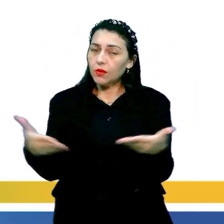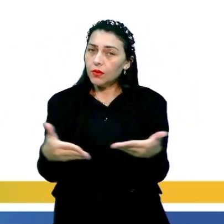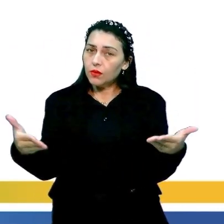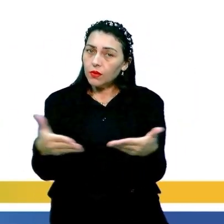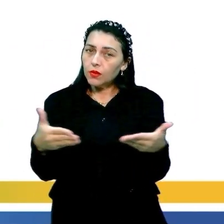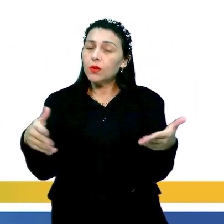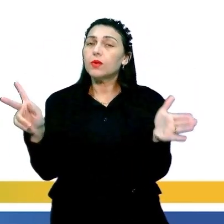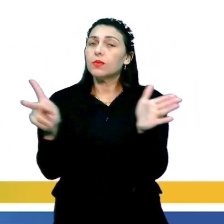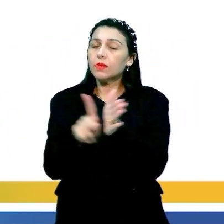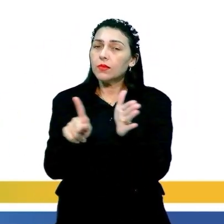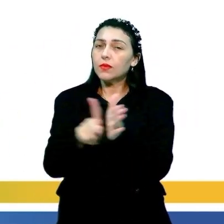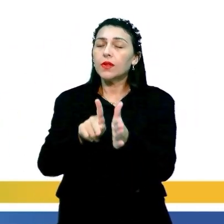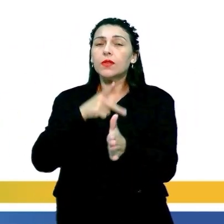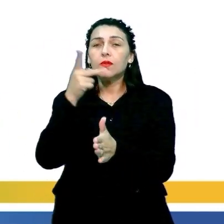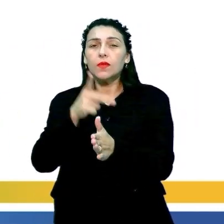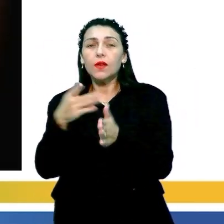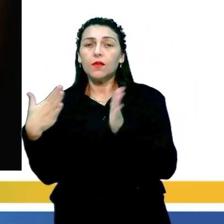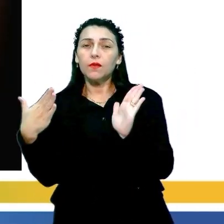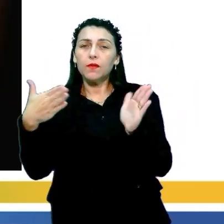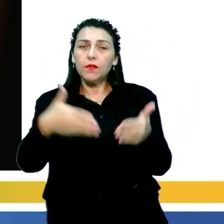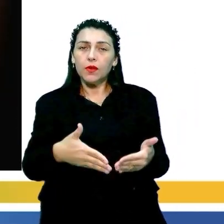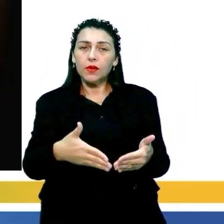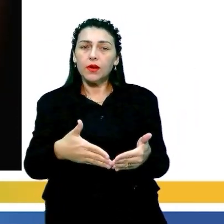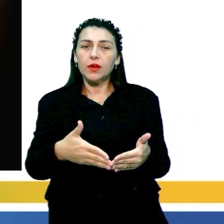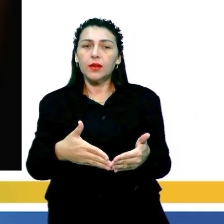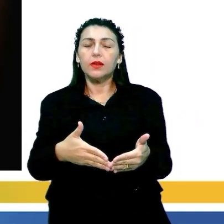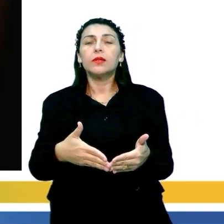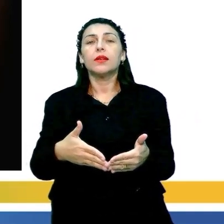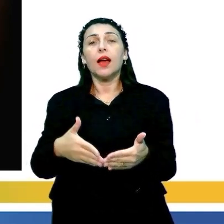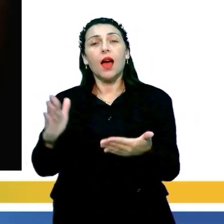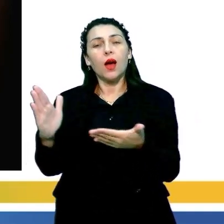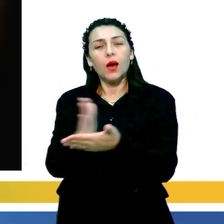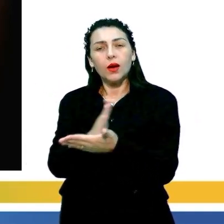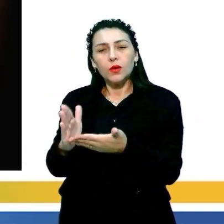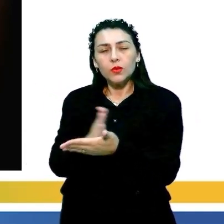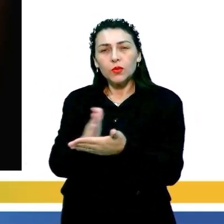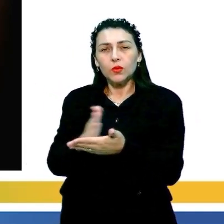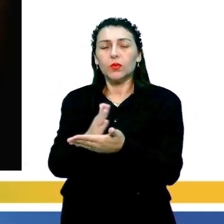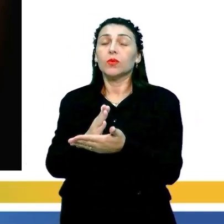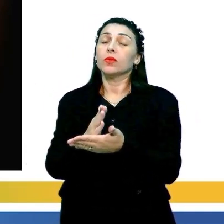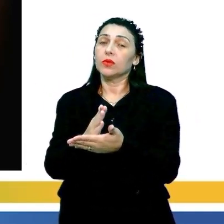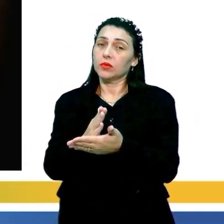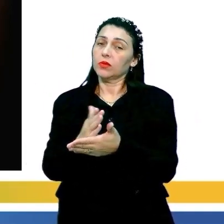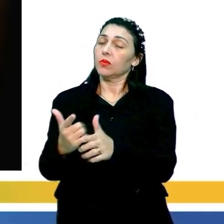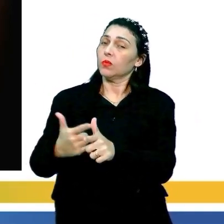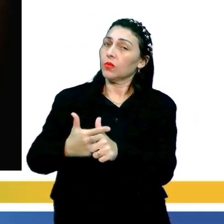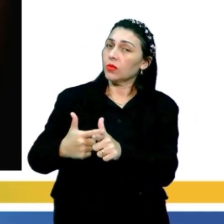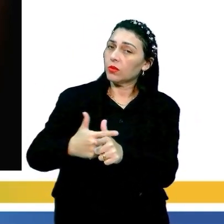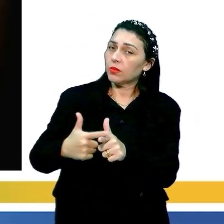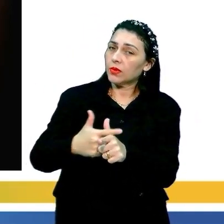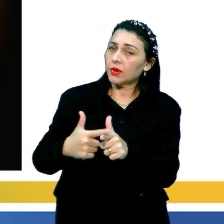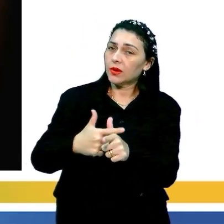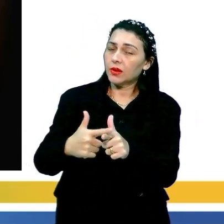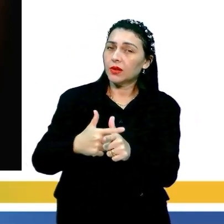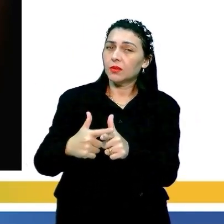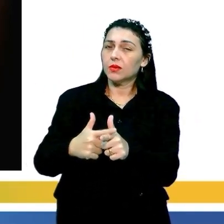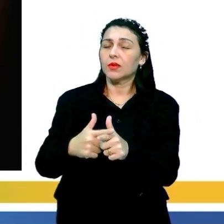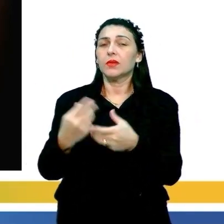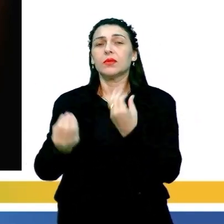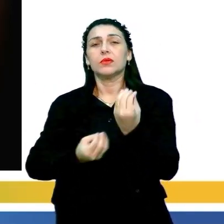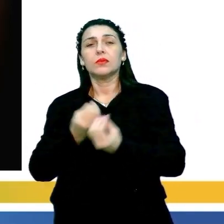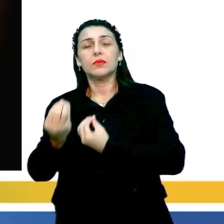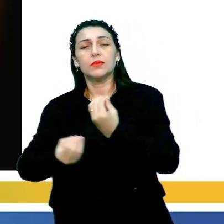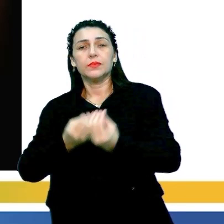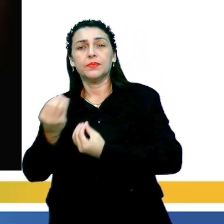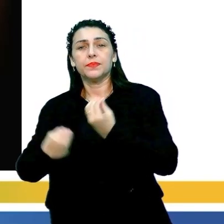mais especificamente, nós vamos focar em algumas questões, em alguns, como é que eu posso